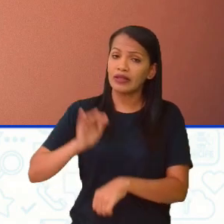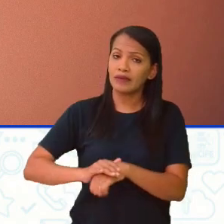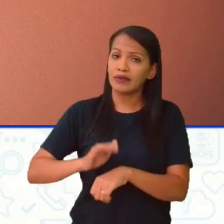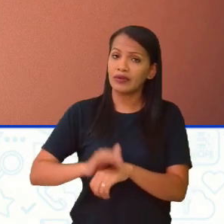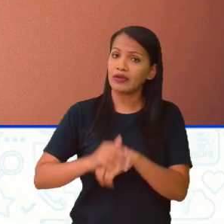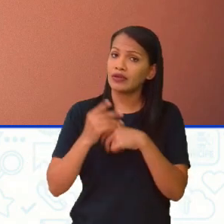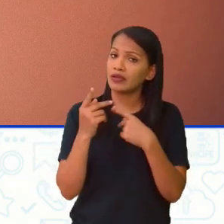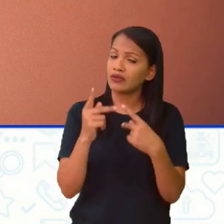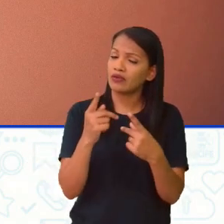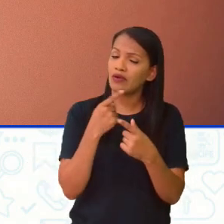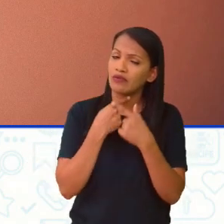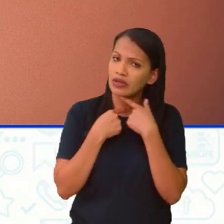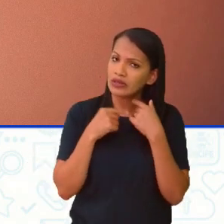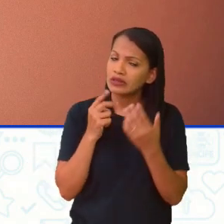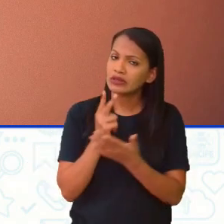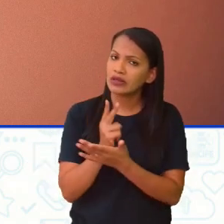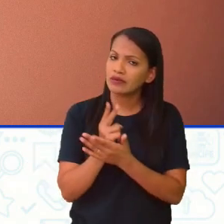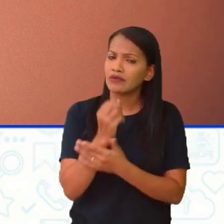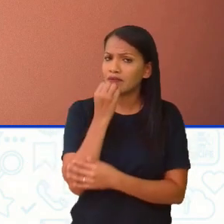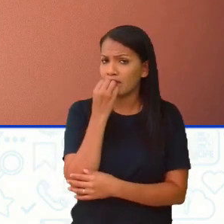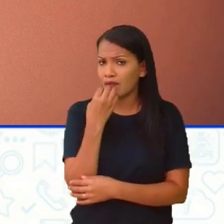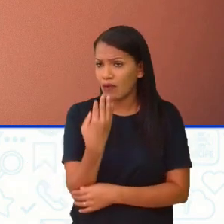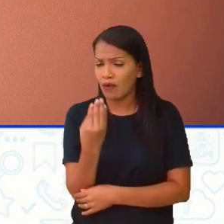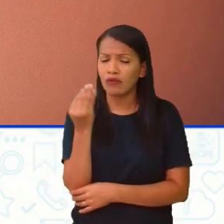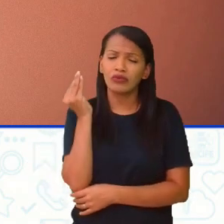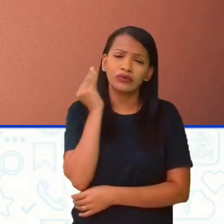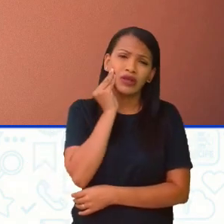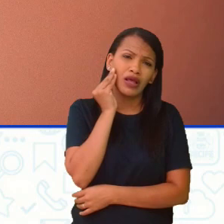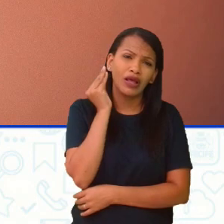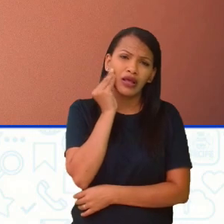desejo, é sempre bom que a gente tente ao máximo, né,